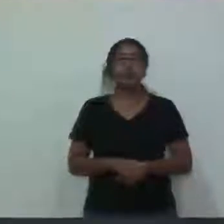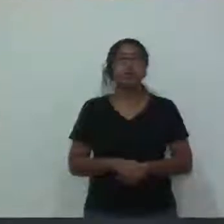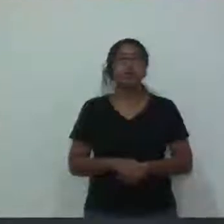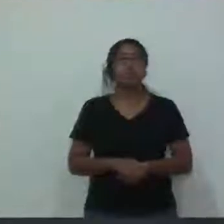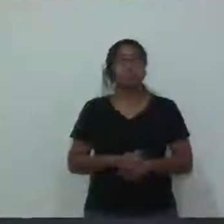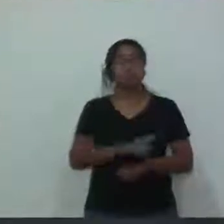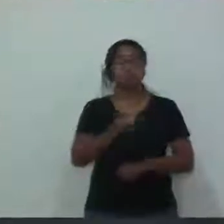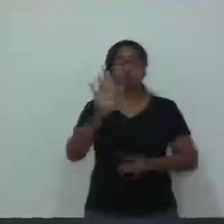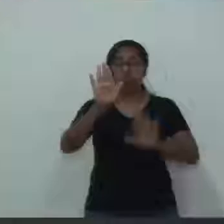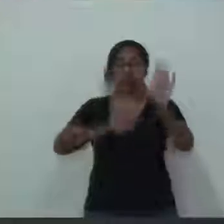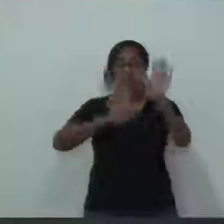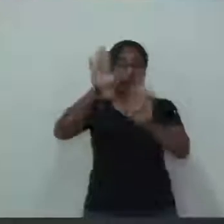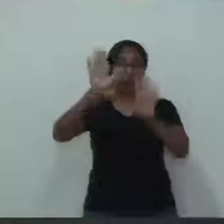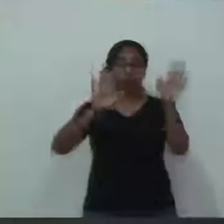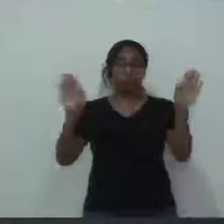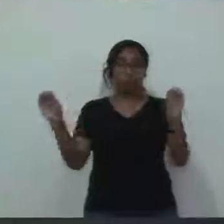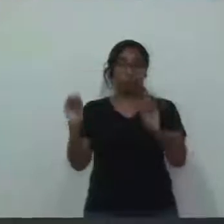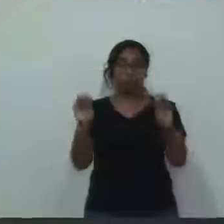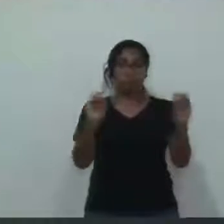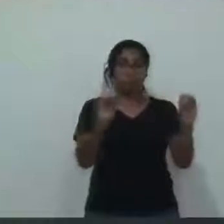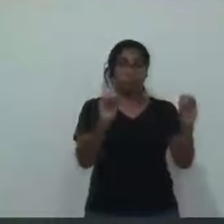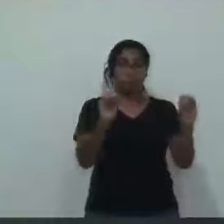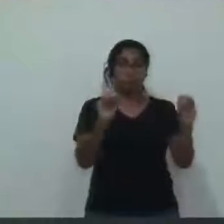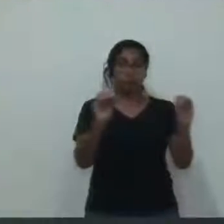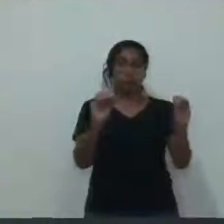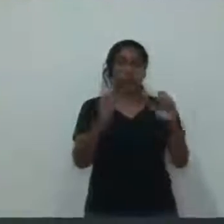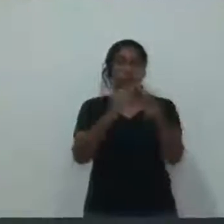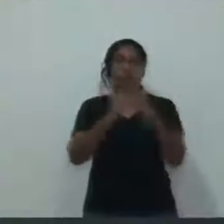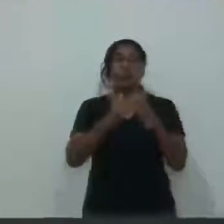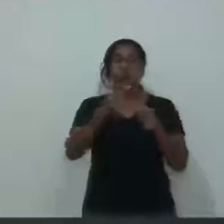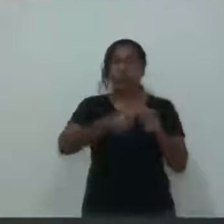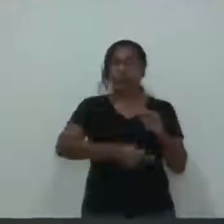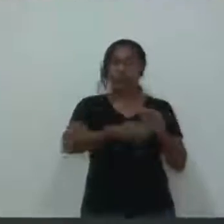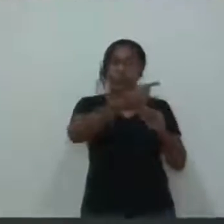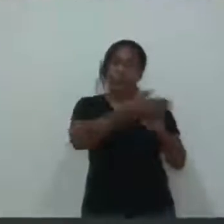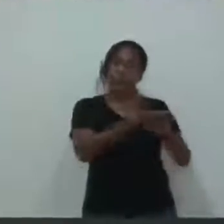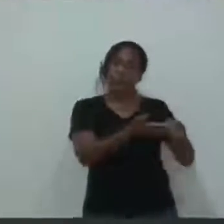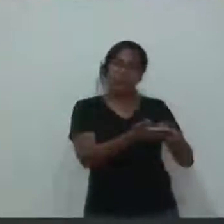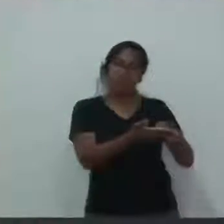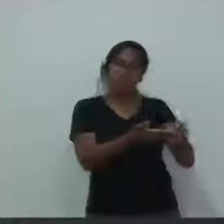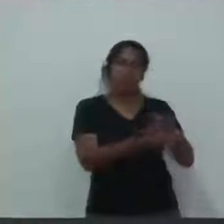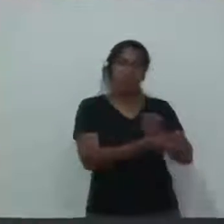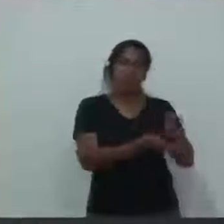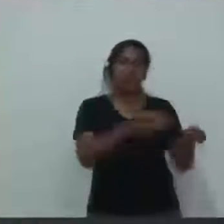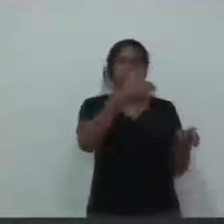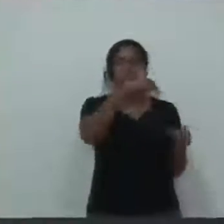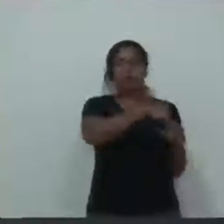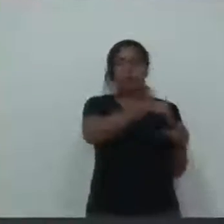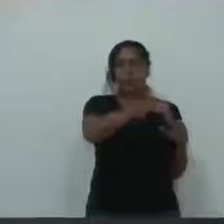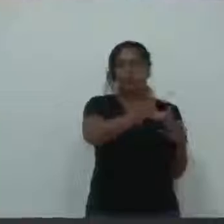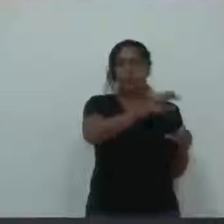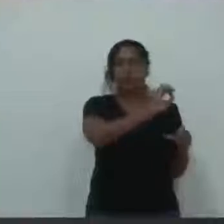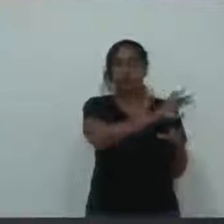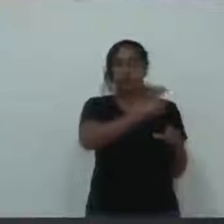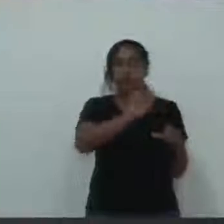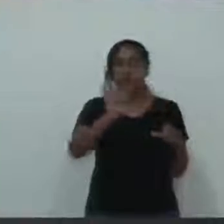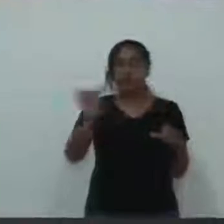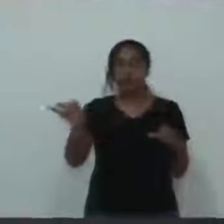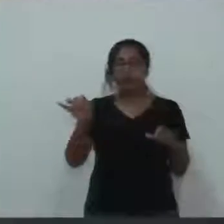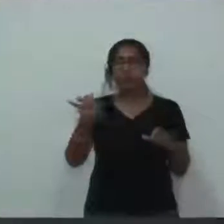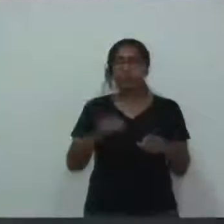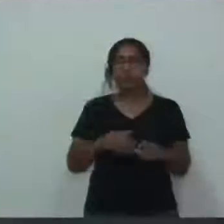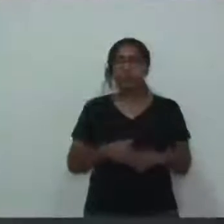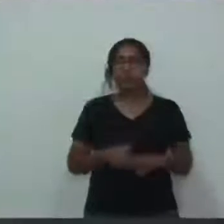Não havendo mais nenhuma manifestação de lideranças, solicito ao primeiro secretário que proceda a chamada dos vereadores e vereadoras para a